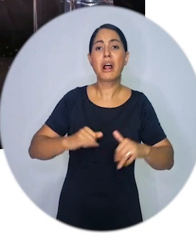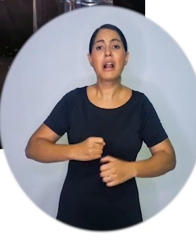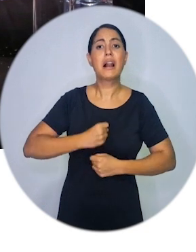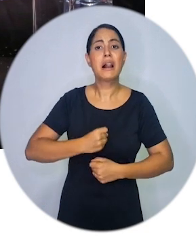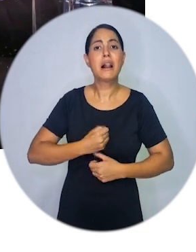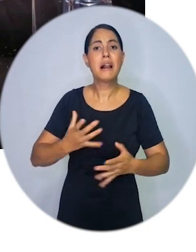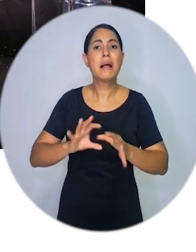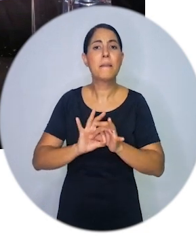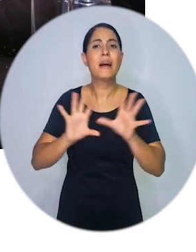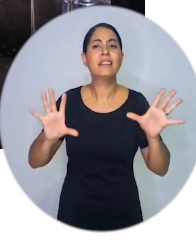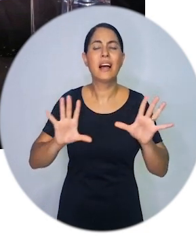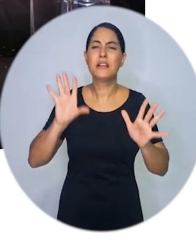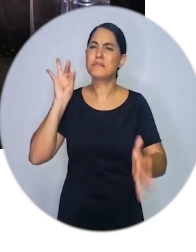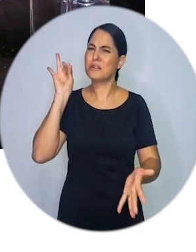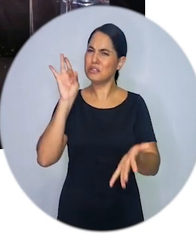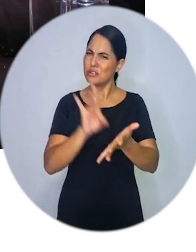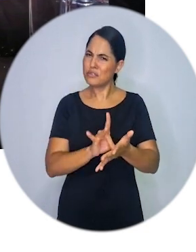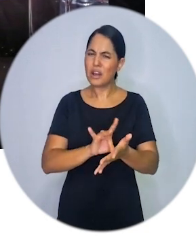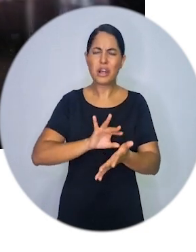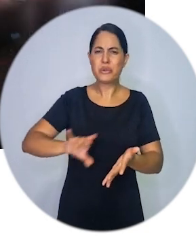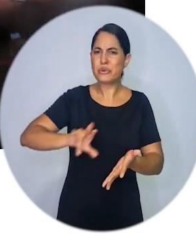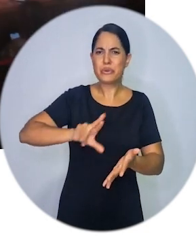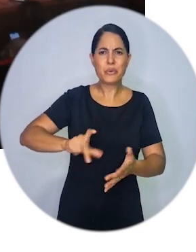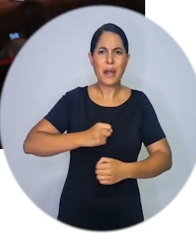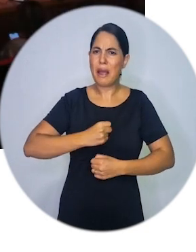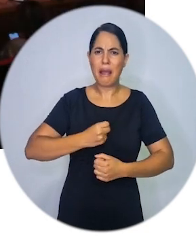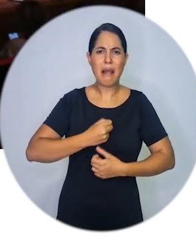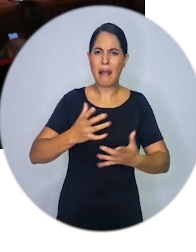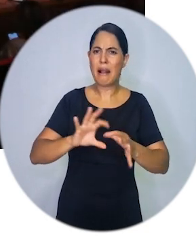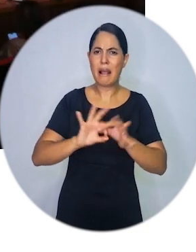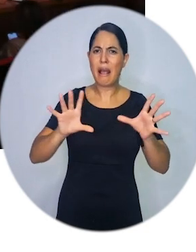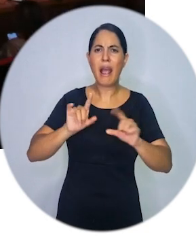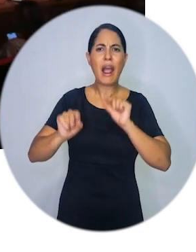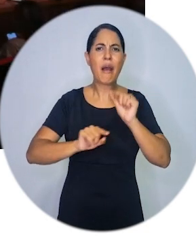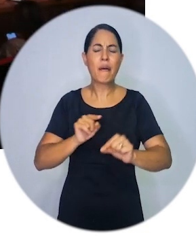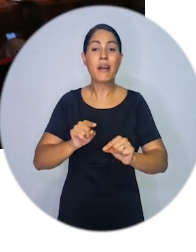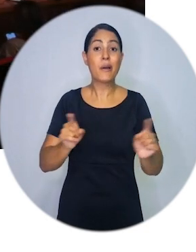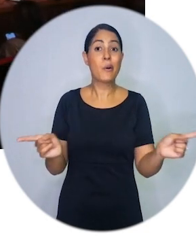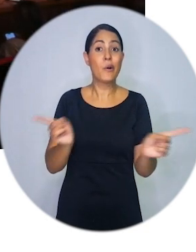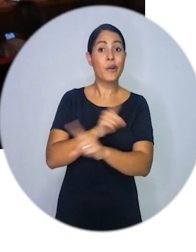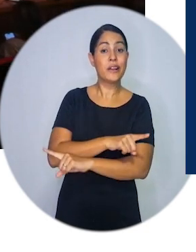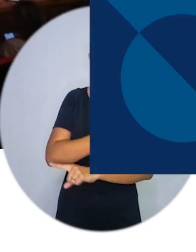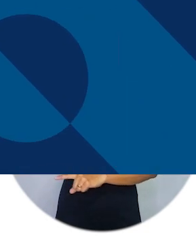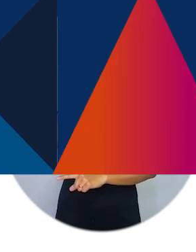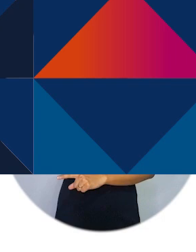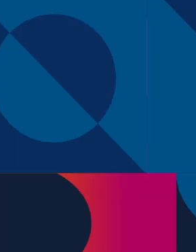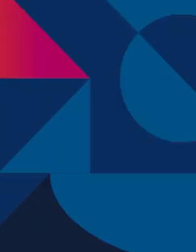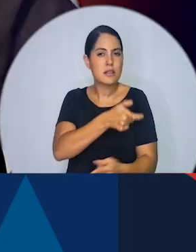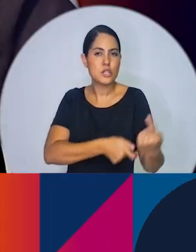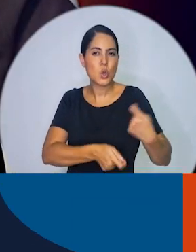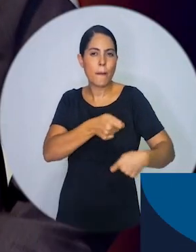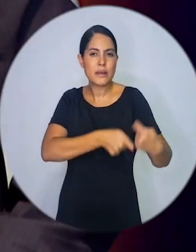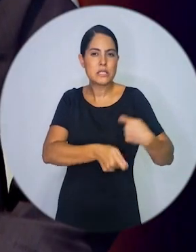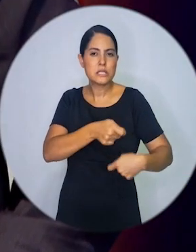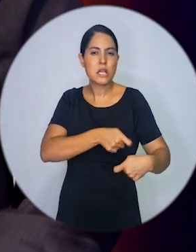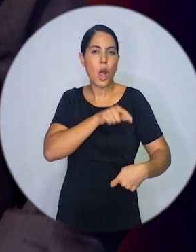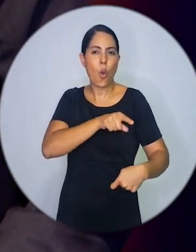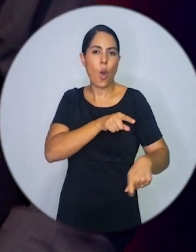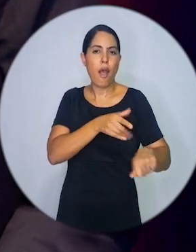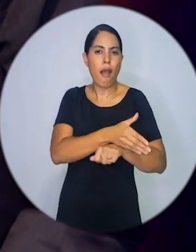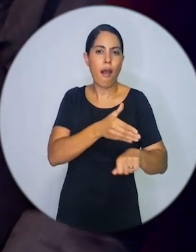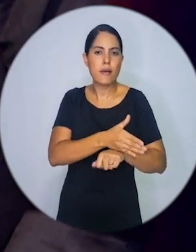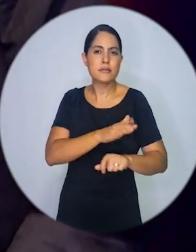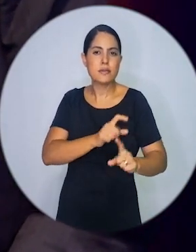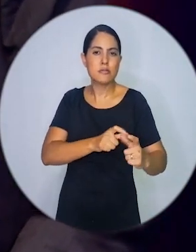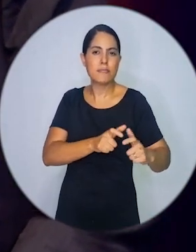invoca a liberdade de expressão, quando, na verdade, o que há é um interesse comercial de obter